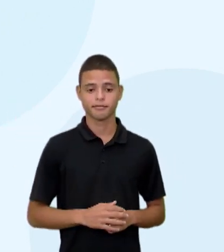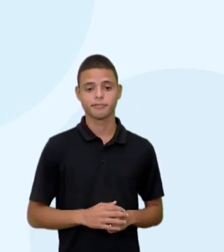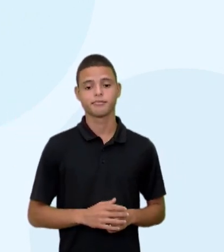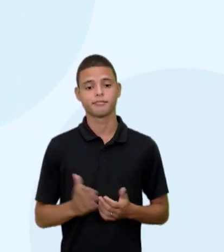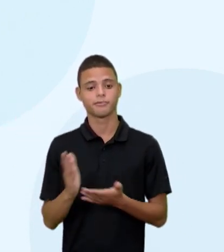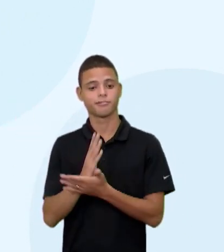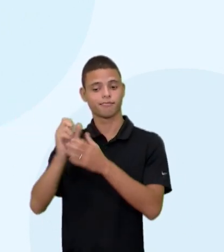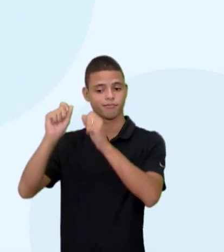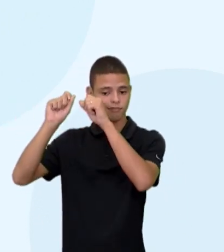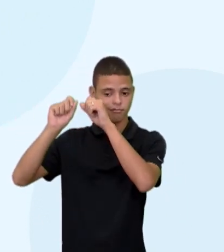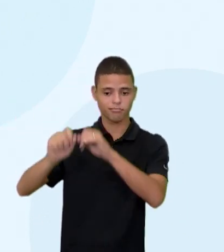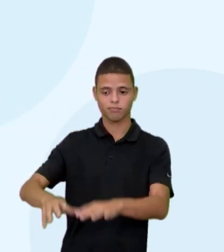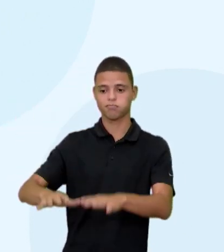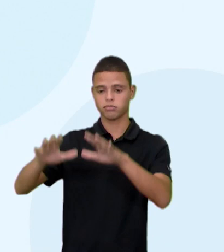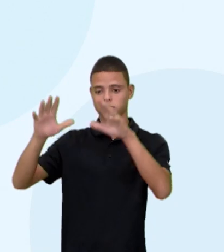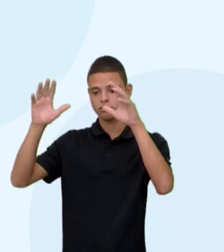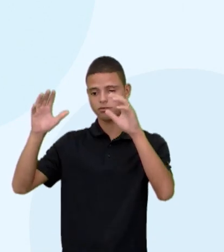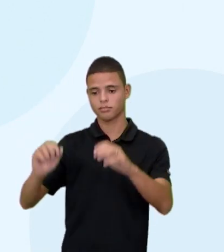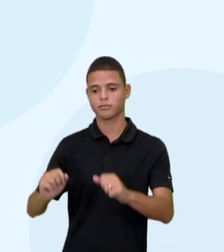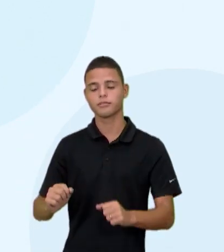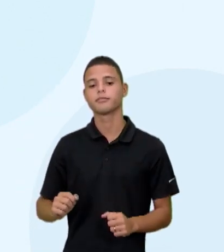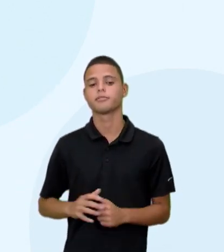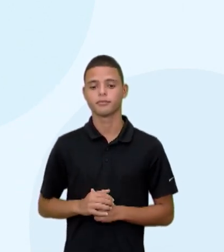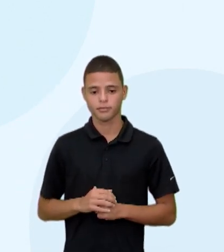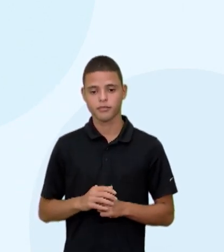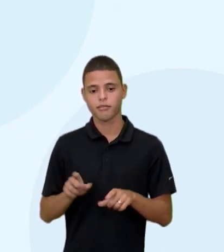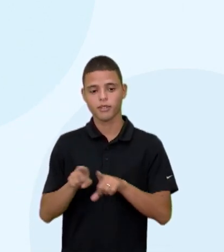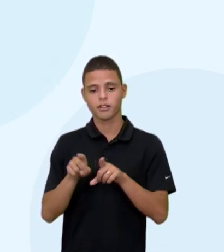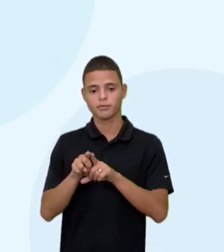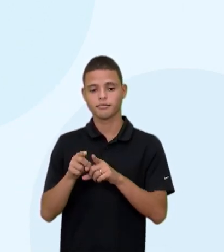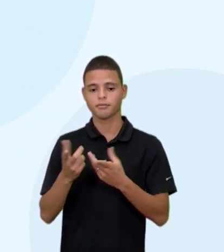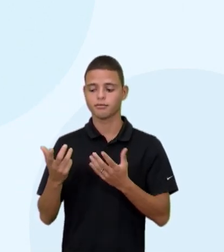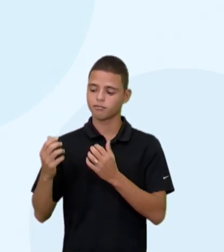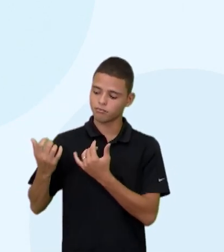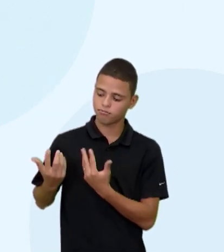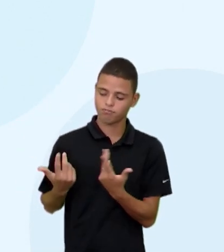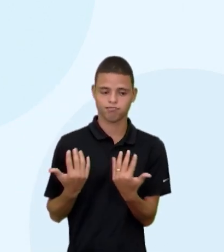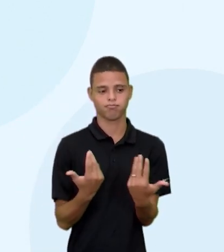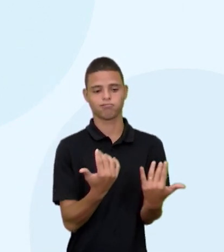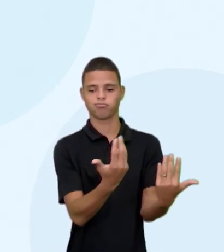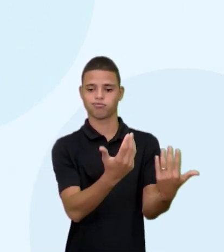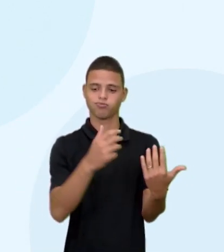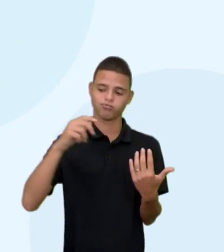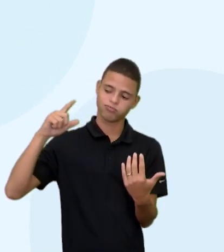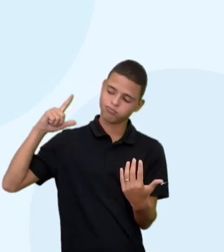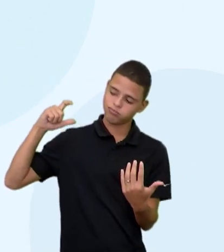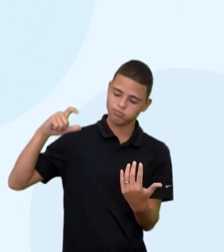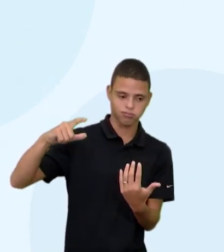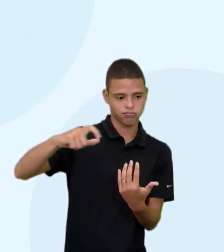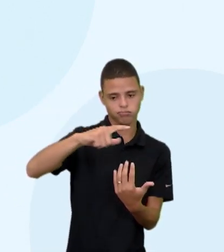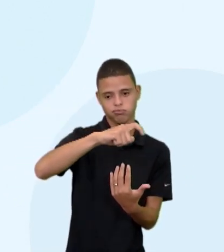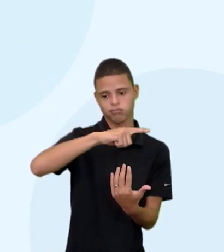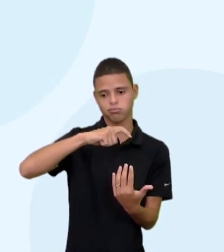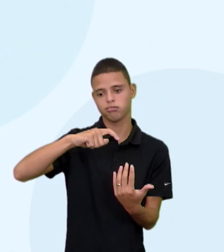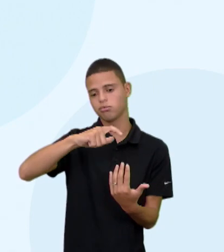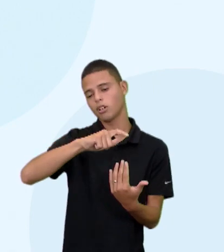bombas nucleares, intensivos agrícolas, entre outros. Então, na realidade, o que se fala nessa questão